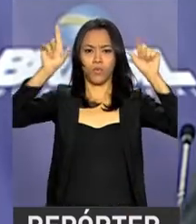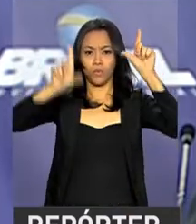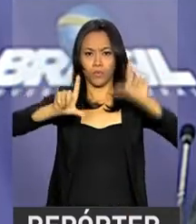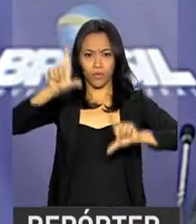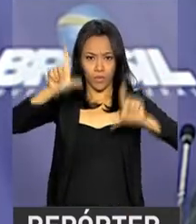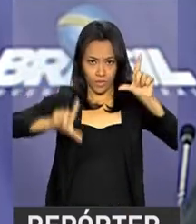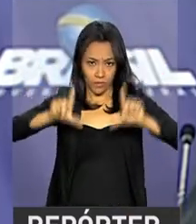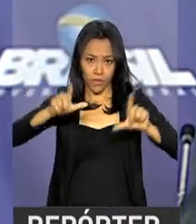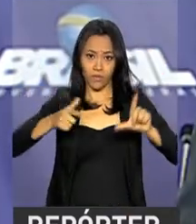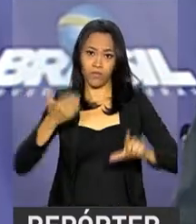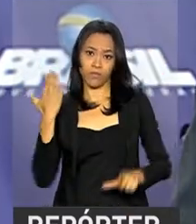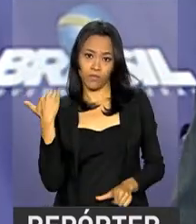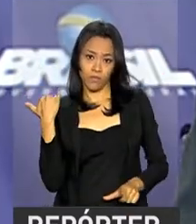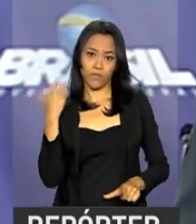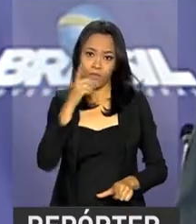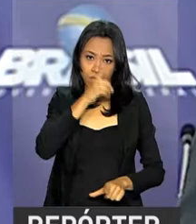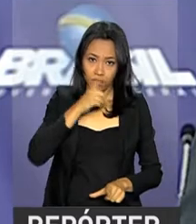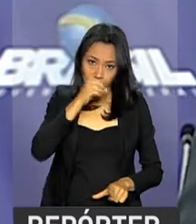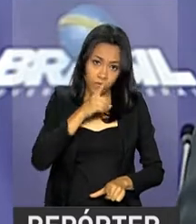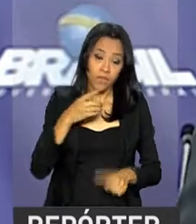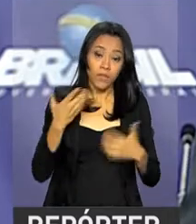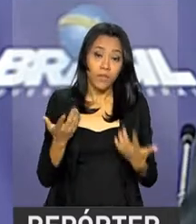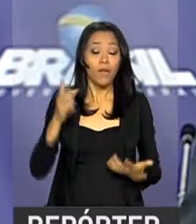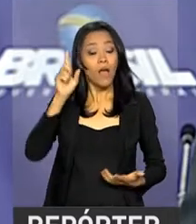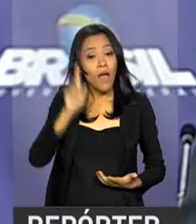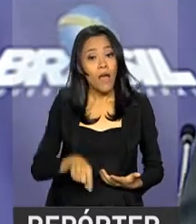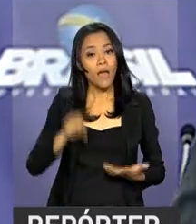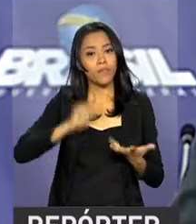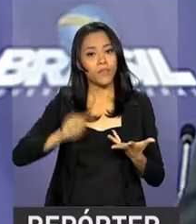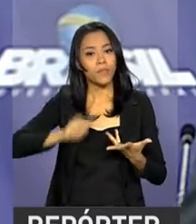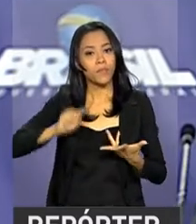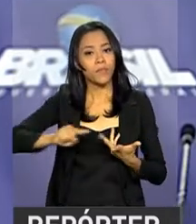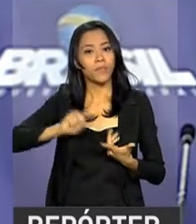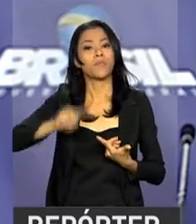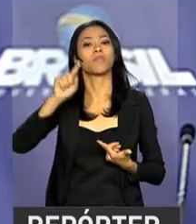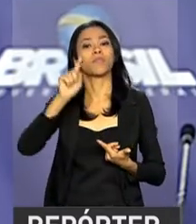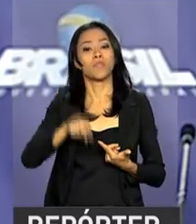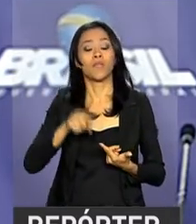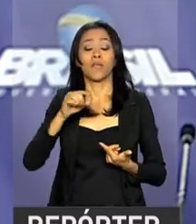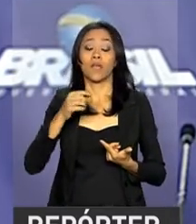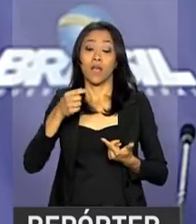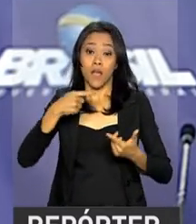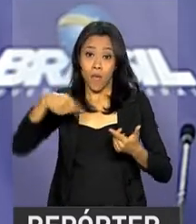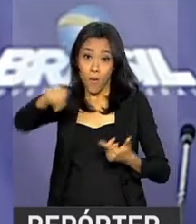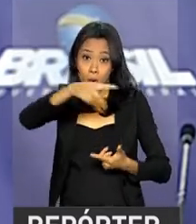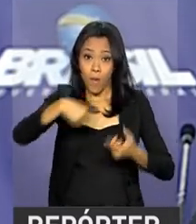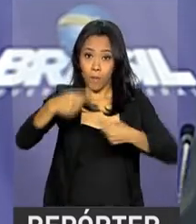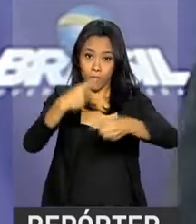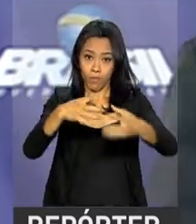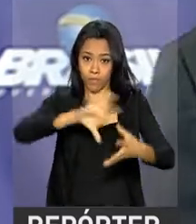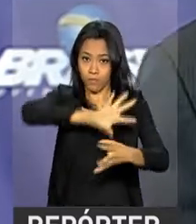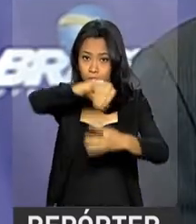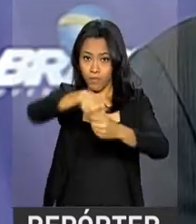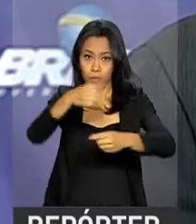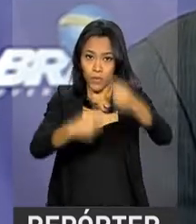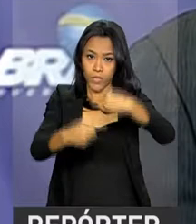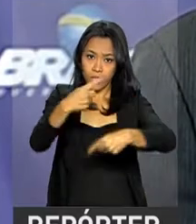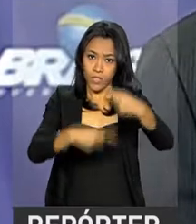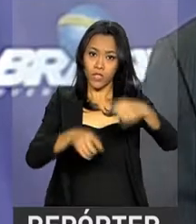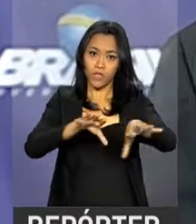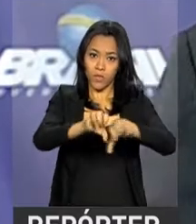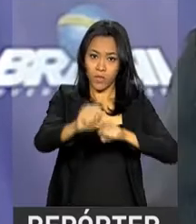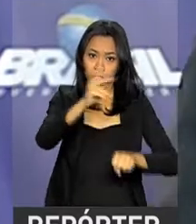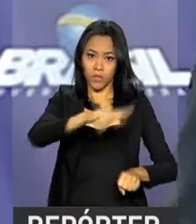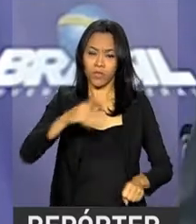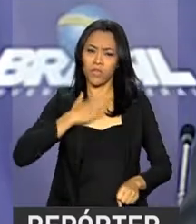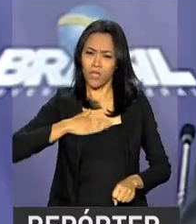de semana. Essa é uma das ações, Carol, dessa Política Nacional de Formação de Professores que vai ser apresentada daqui a pouquinho